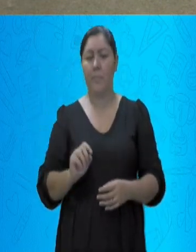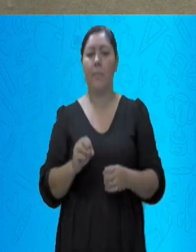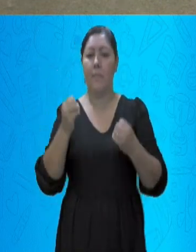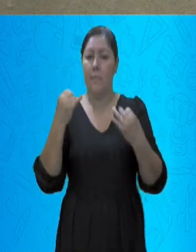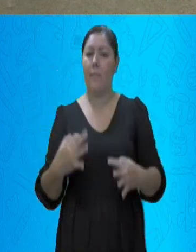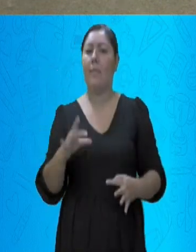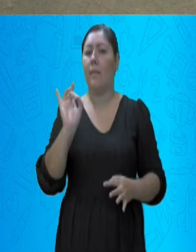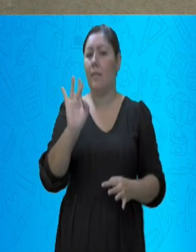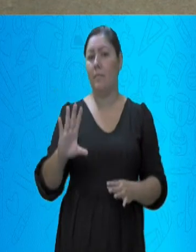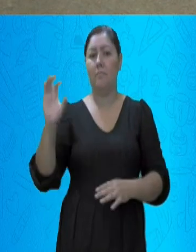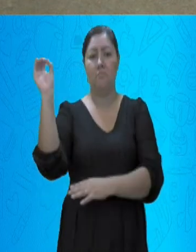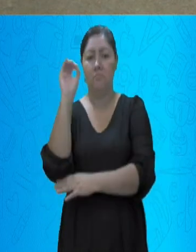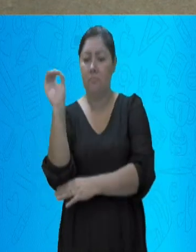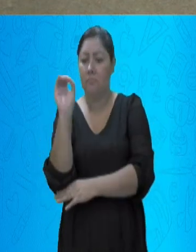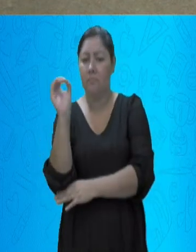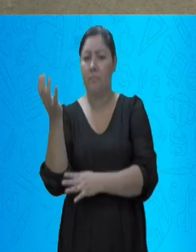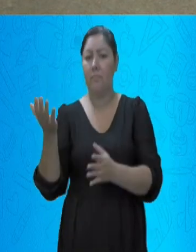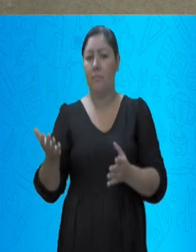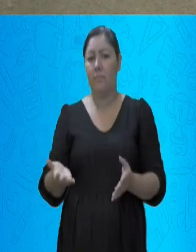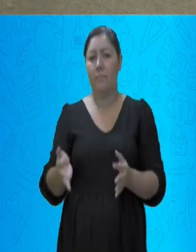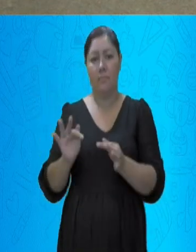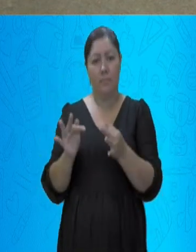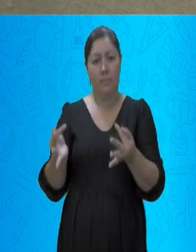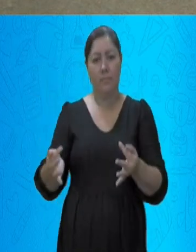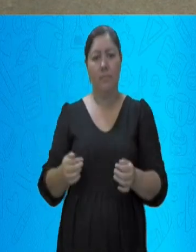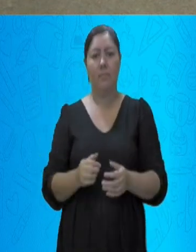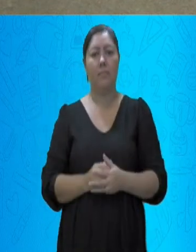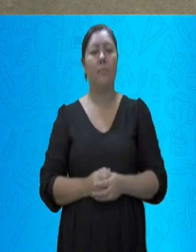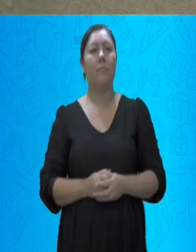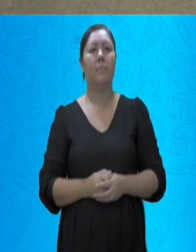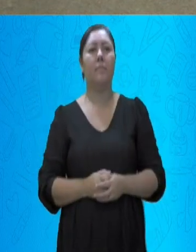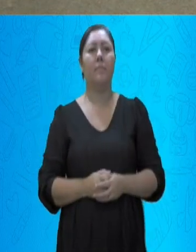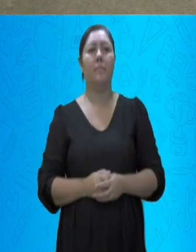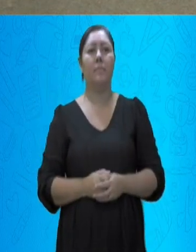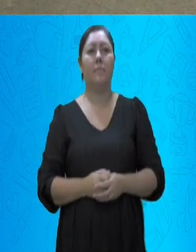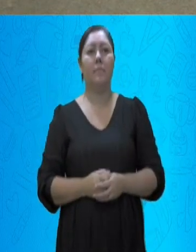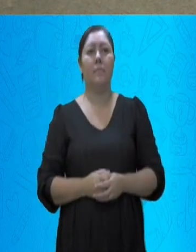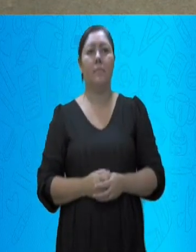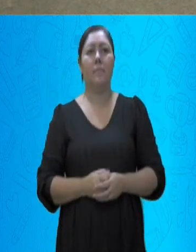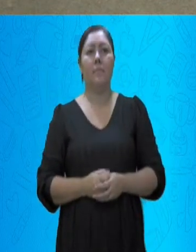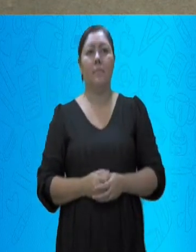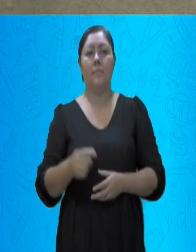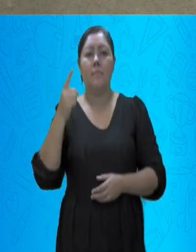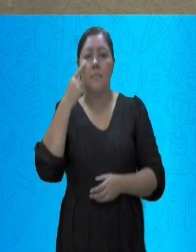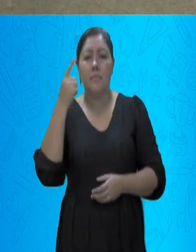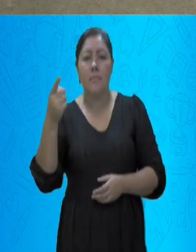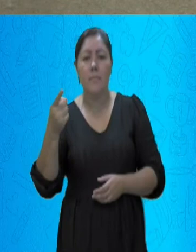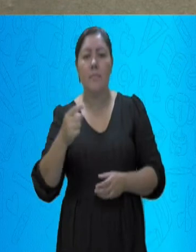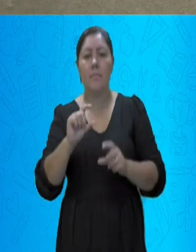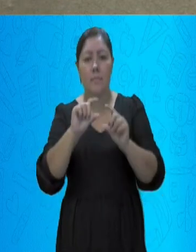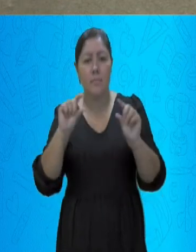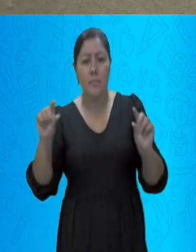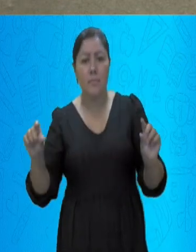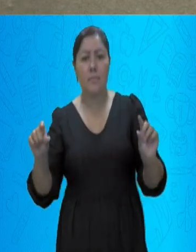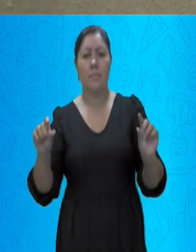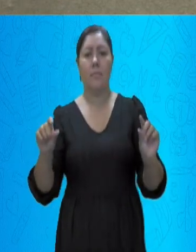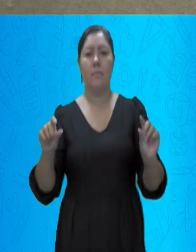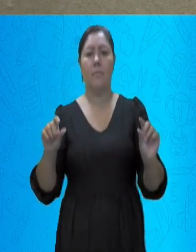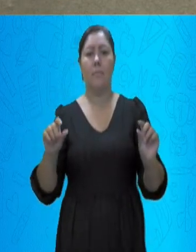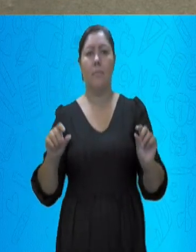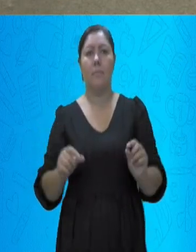quer dizer, um objeto em específico, carro. Olha lá, substantivo